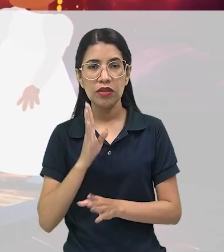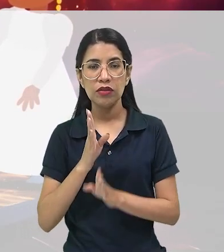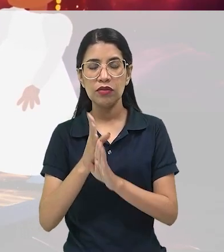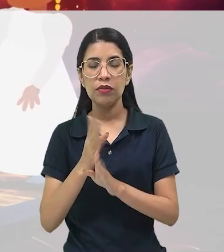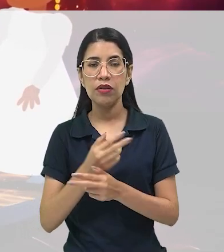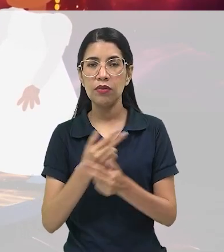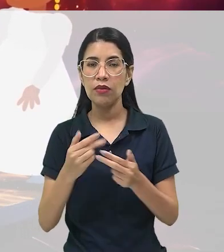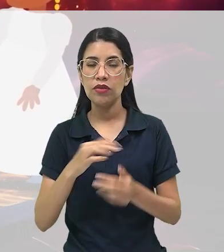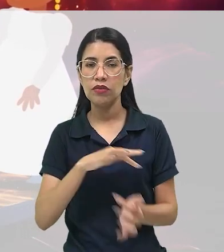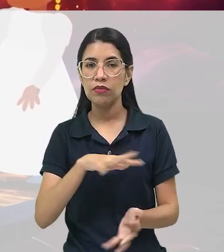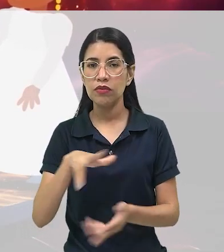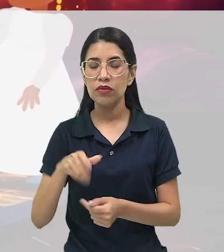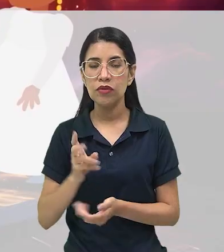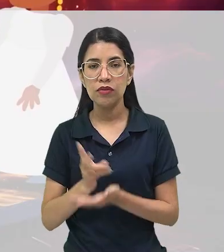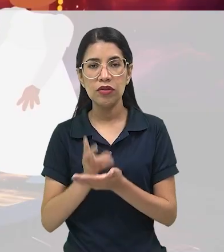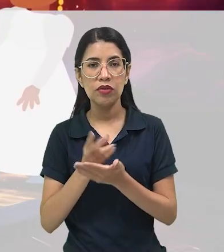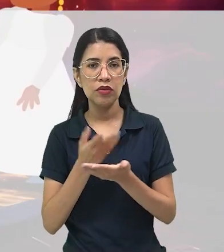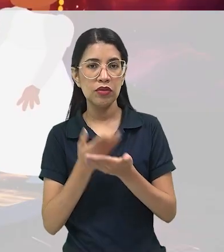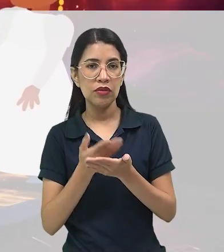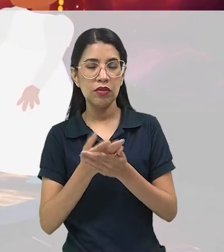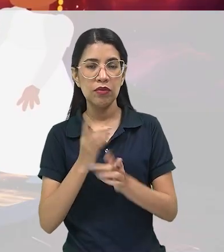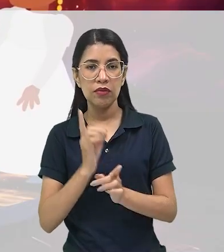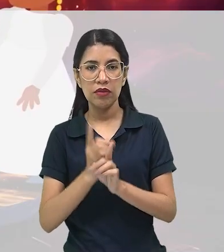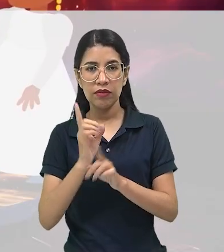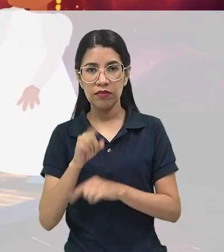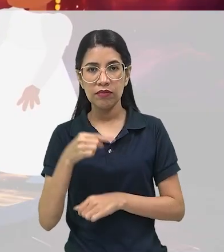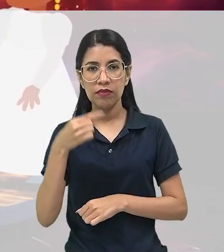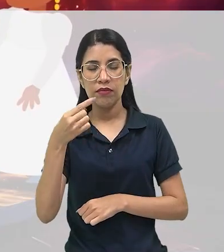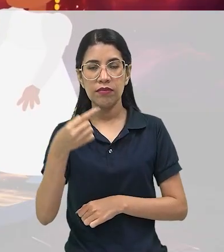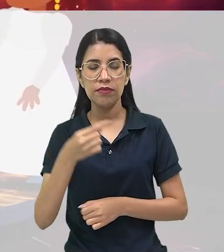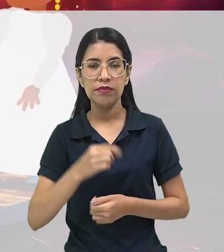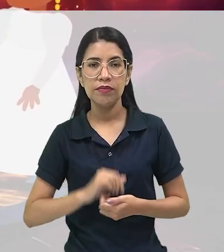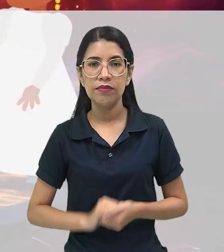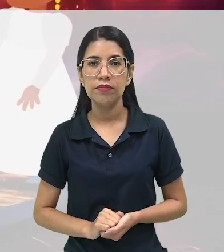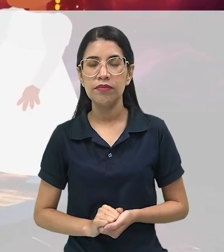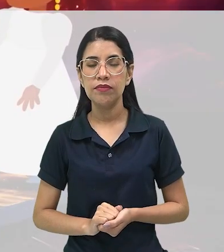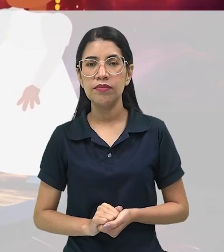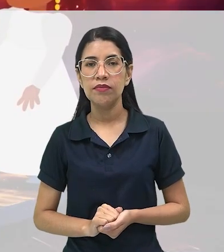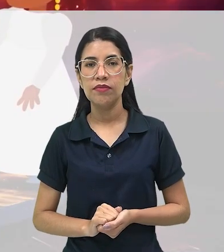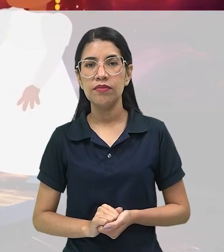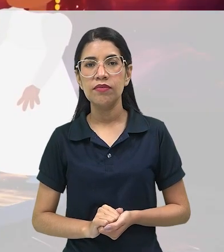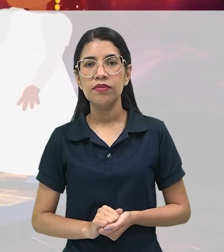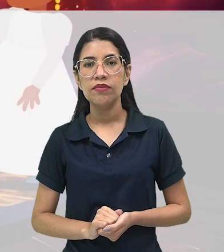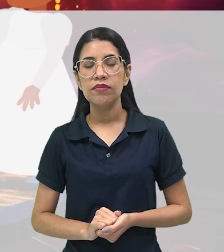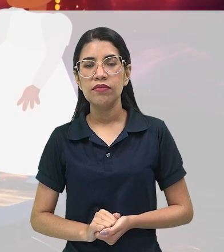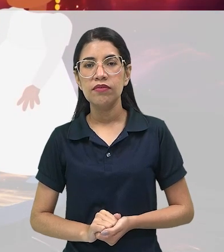mundo? Continue explorando e até a próxima, jovens aventureiros!